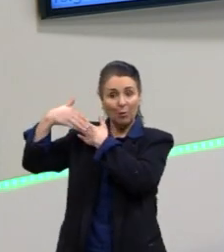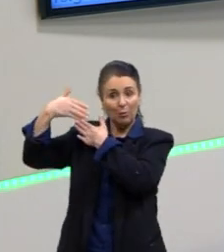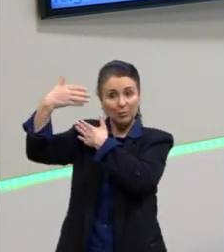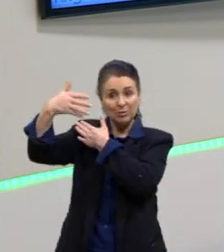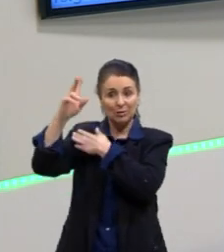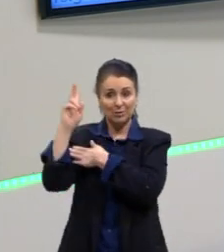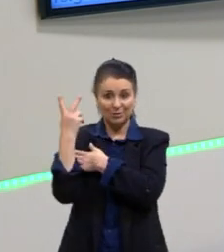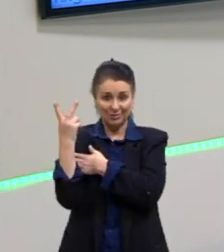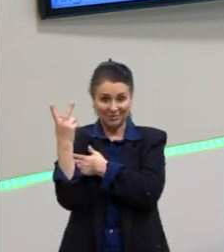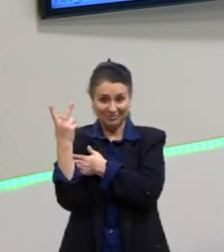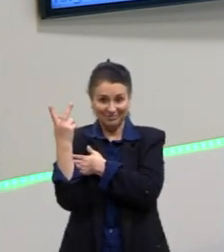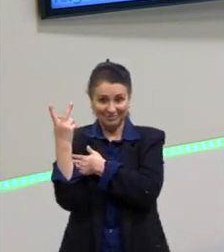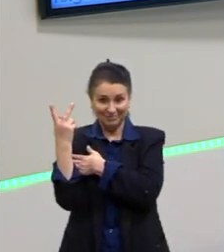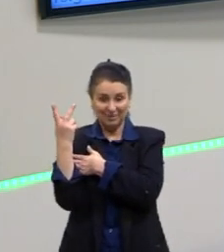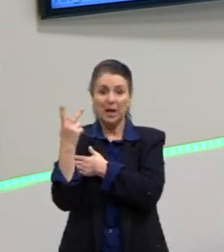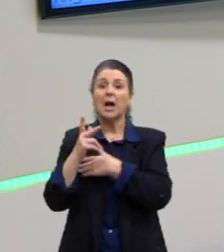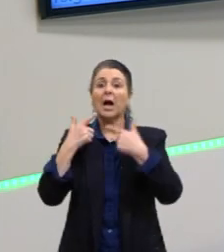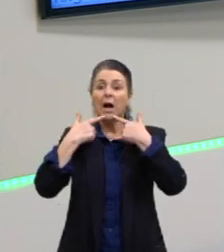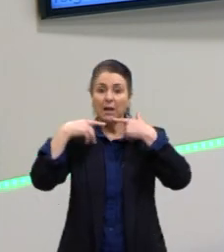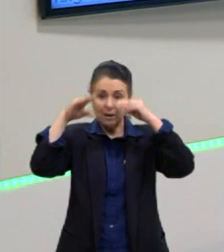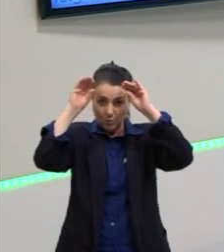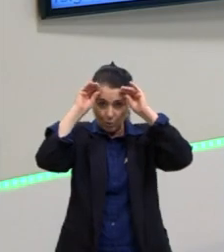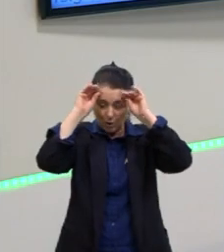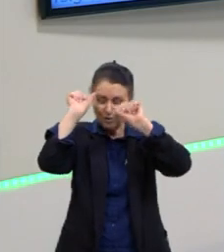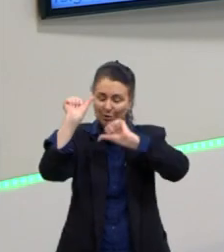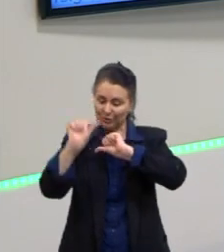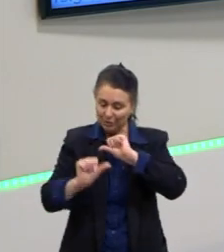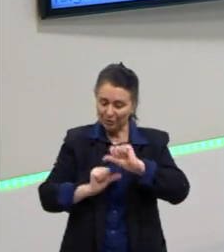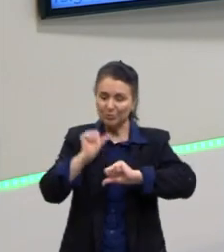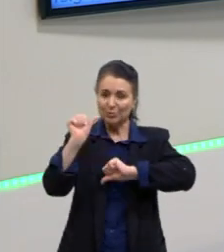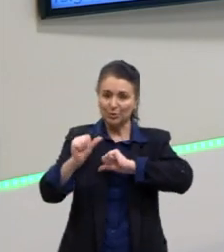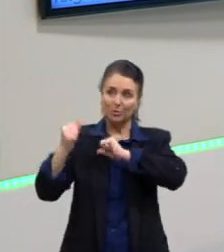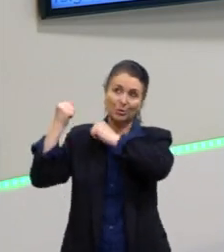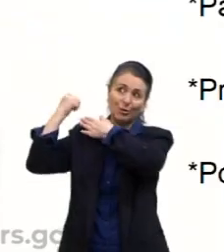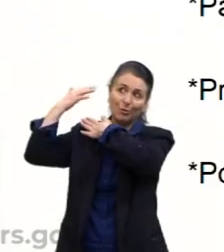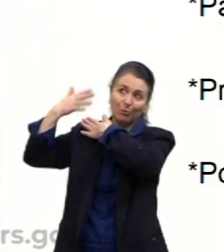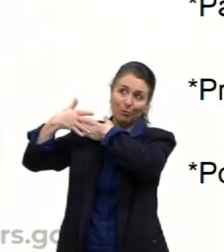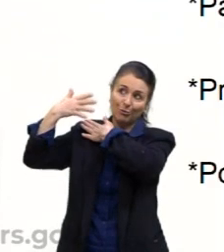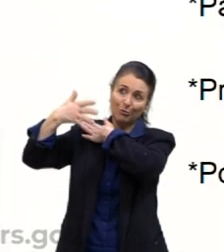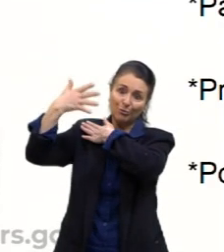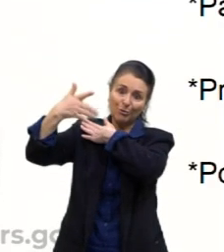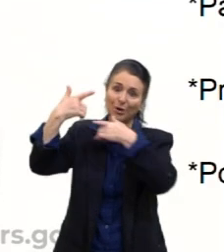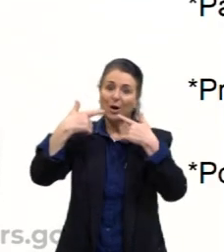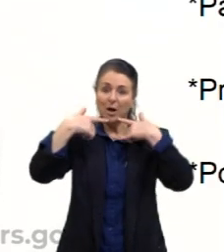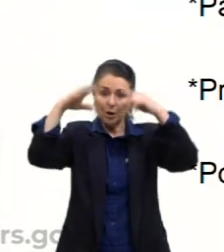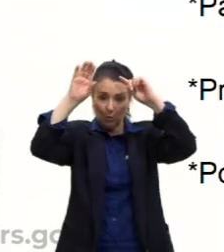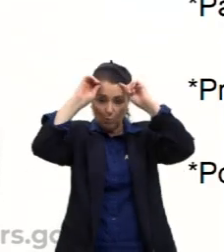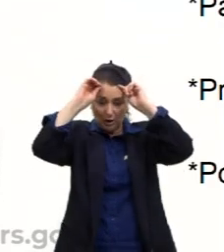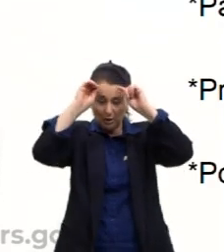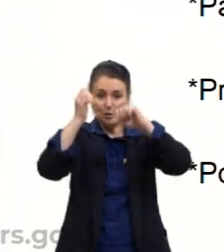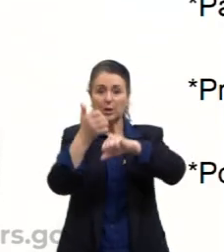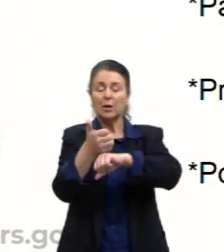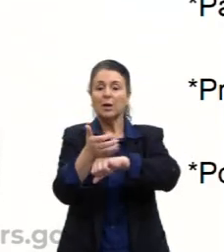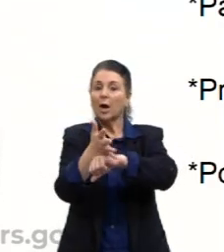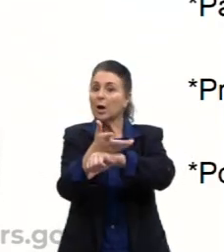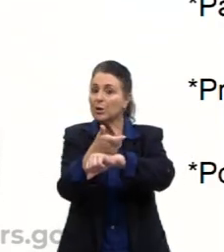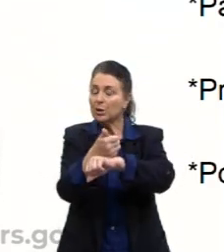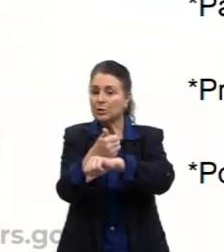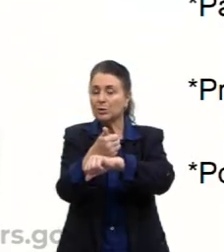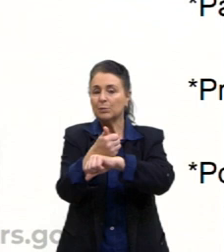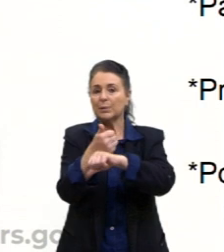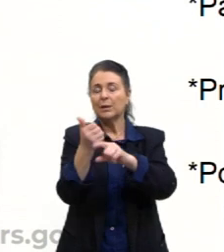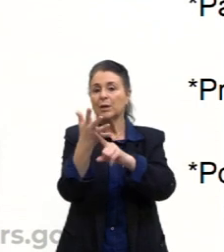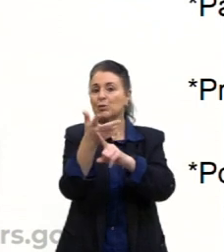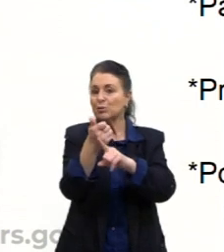é uma construção portanto ela está em constante em construção a linguagem artística intermediária que faz